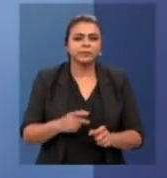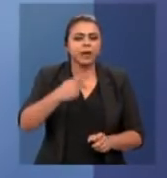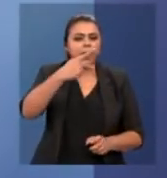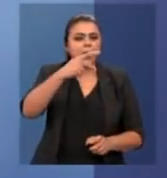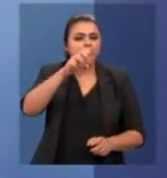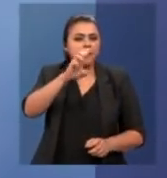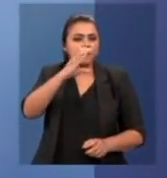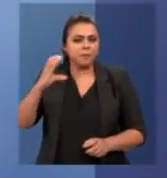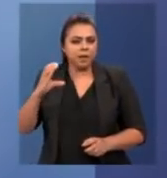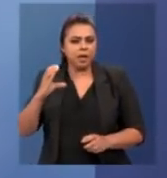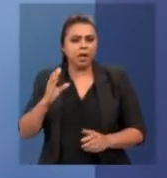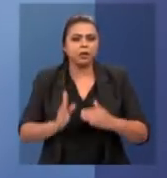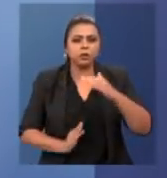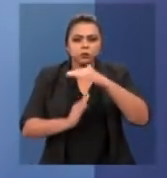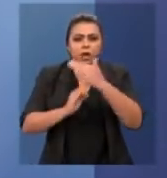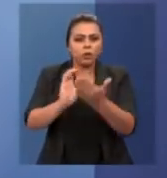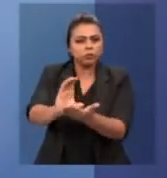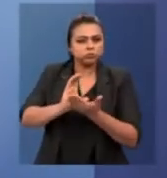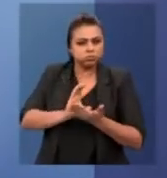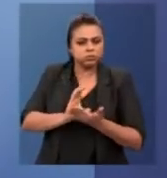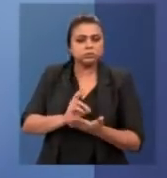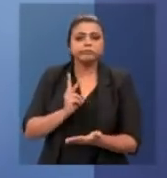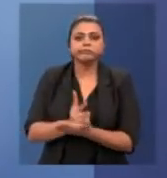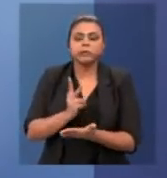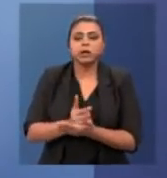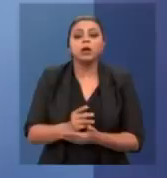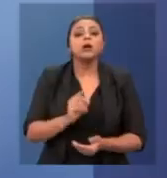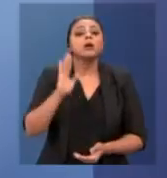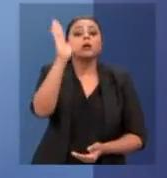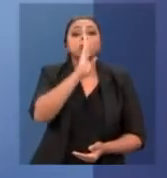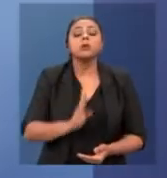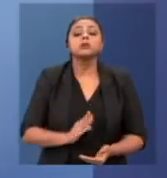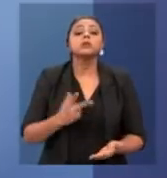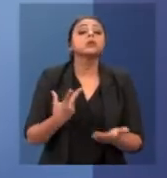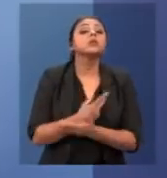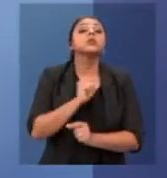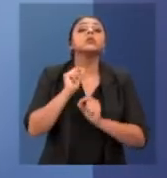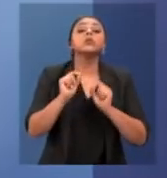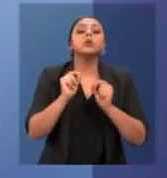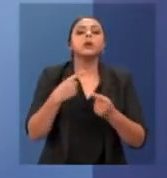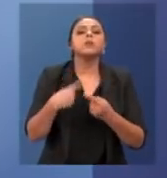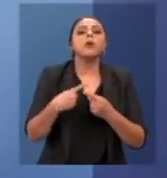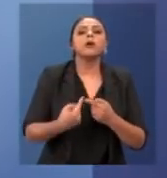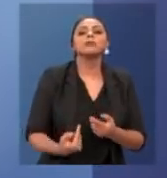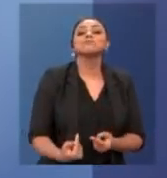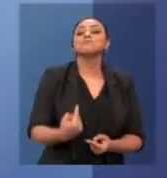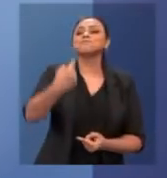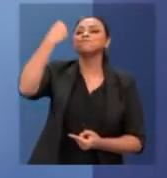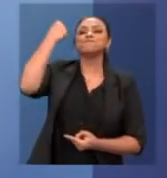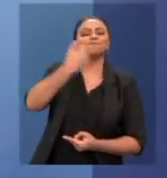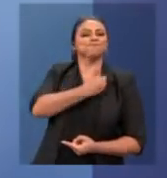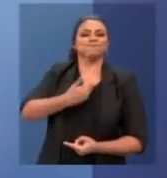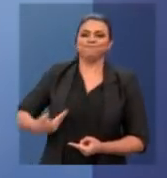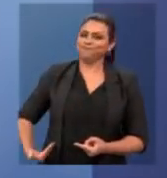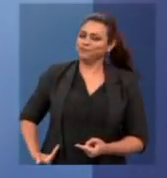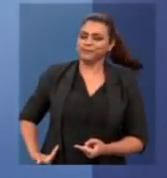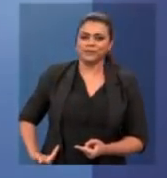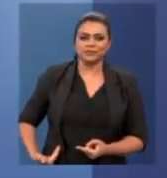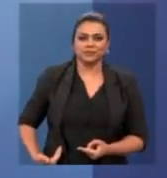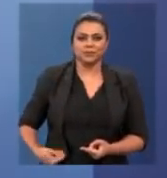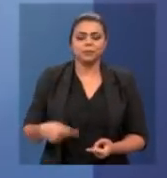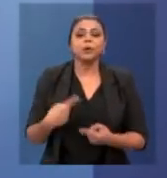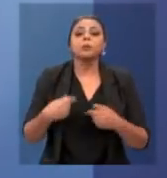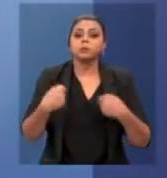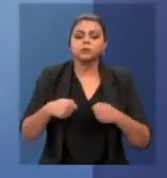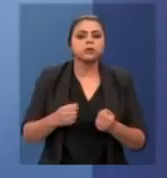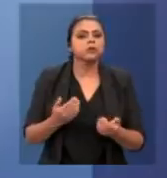do teto dos gastos no brasil chegou nesse ponto cada sugestões fracassado as gestões pública deveriam abrir